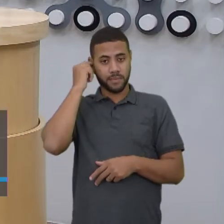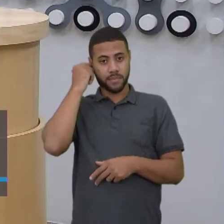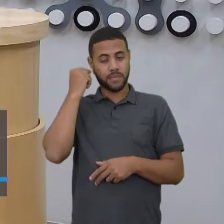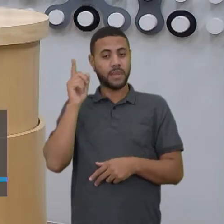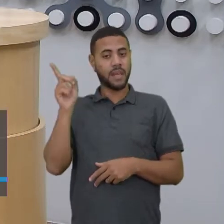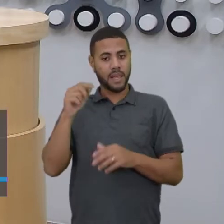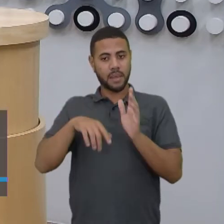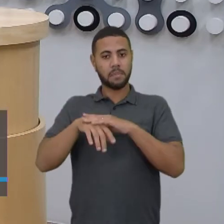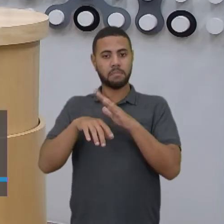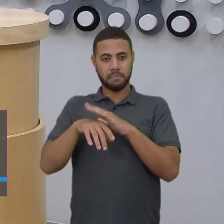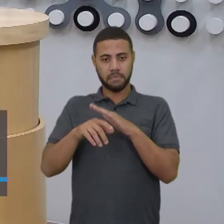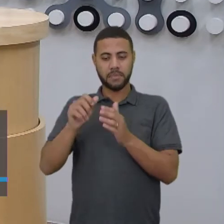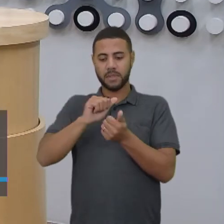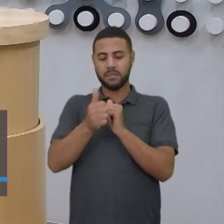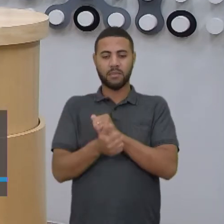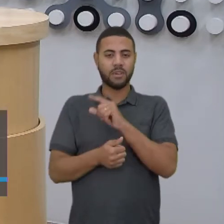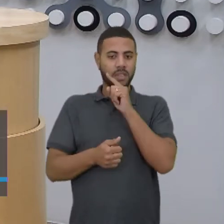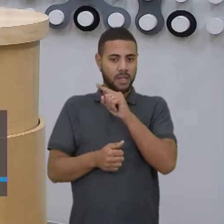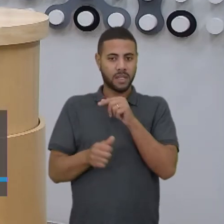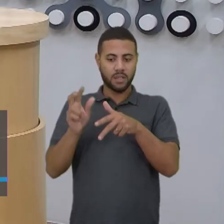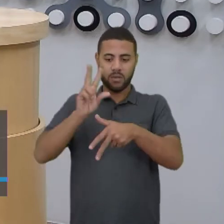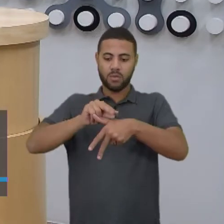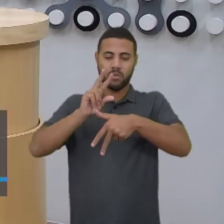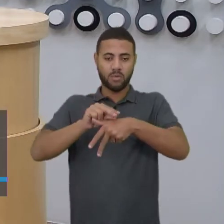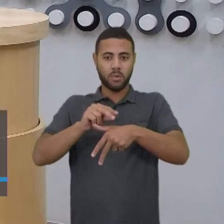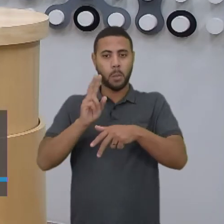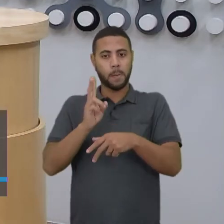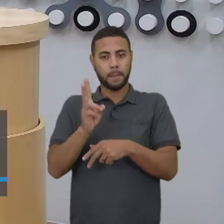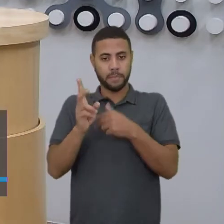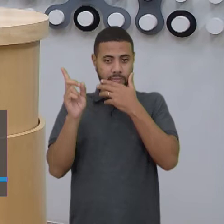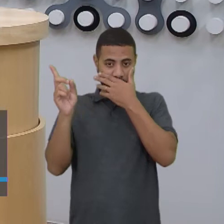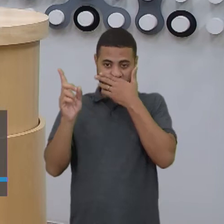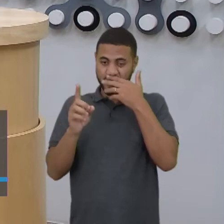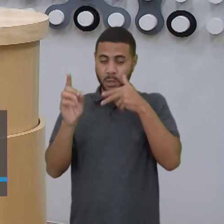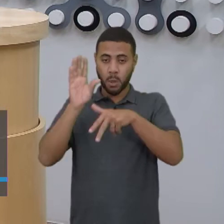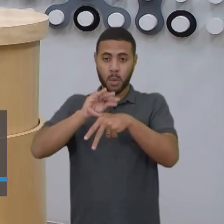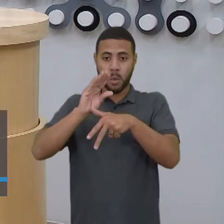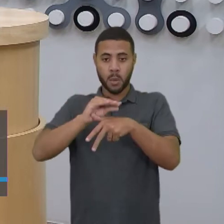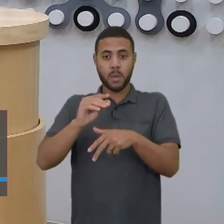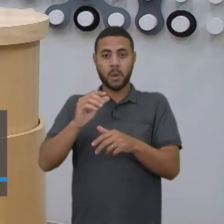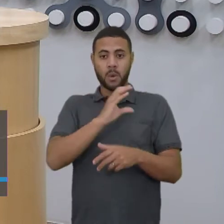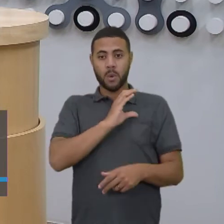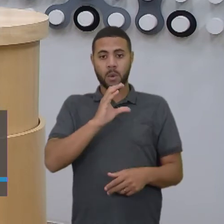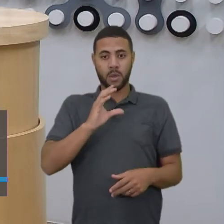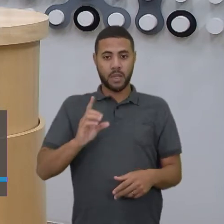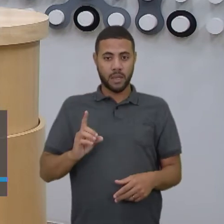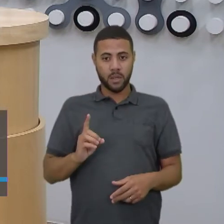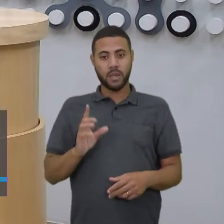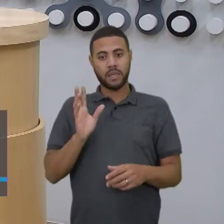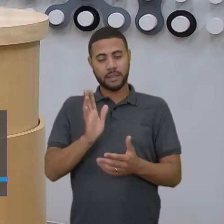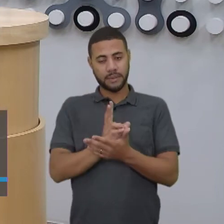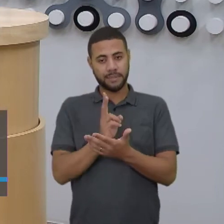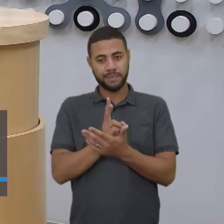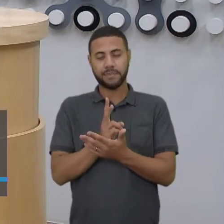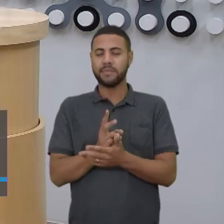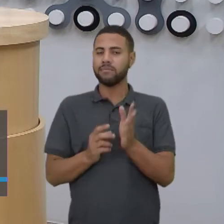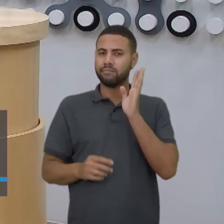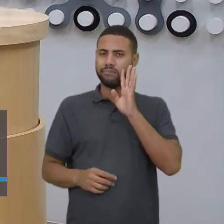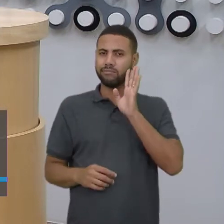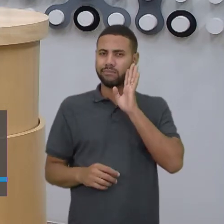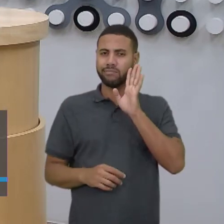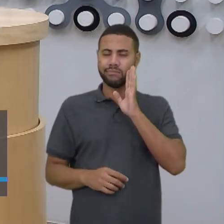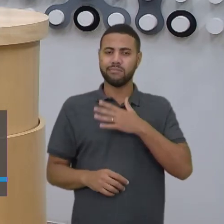Cultura. É ela que comanda o esporte da TV Cultura. Todos os programas ali, ela é coordenadora. Então, assim, foi muito bacana, porque